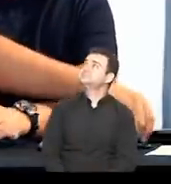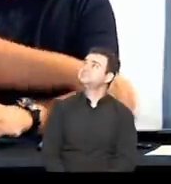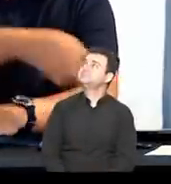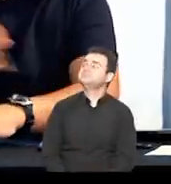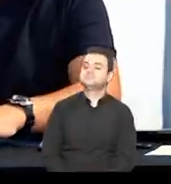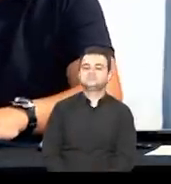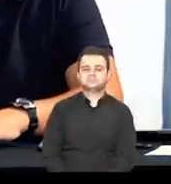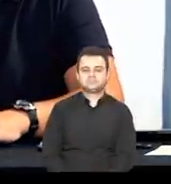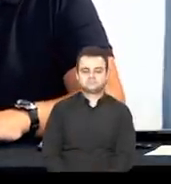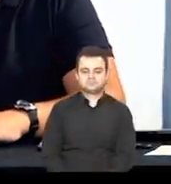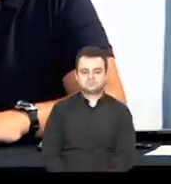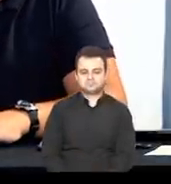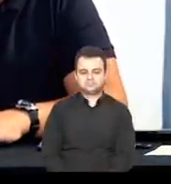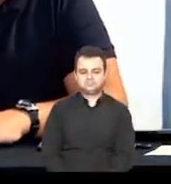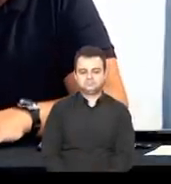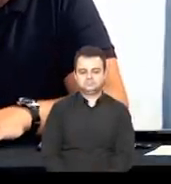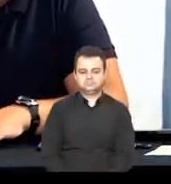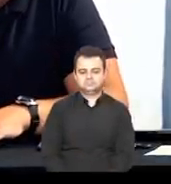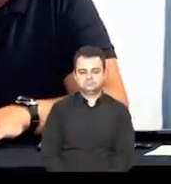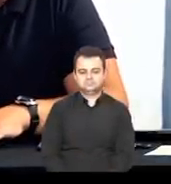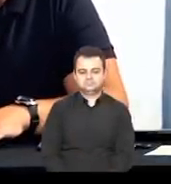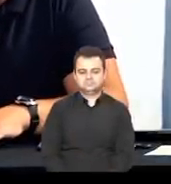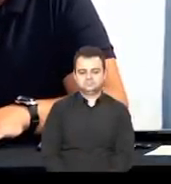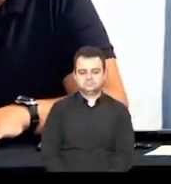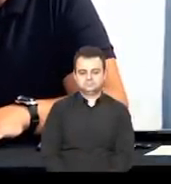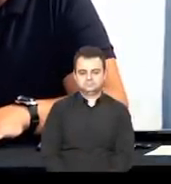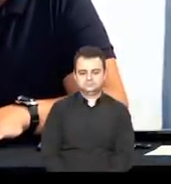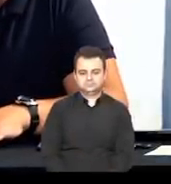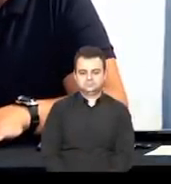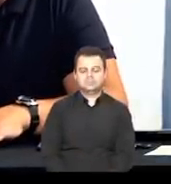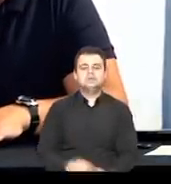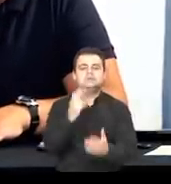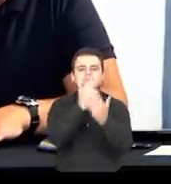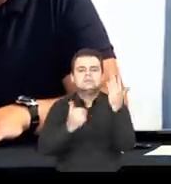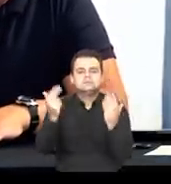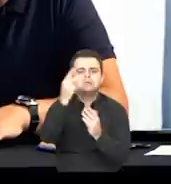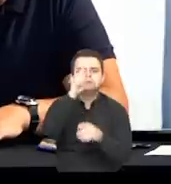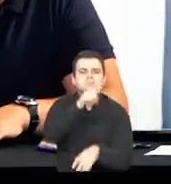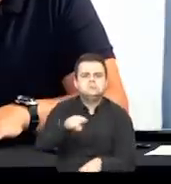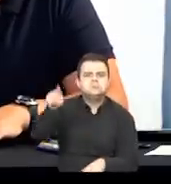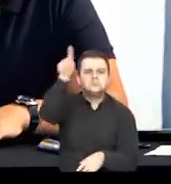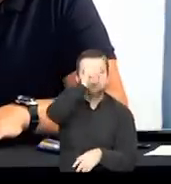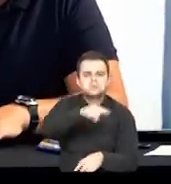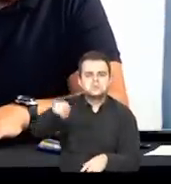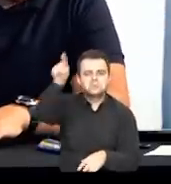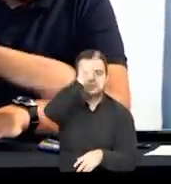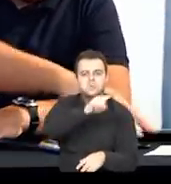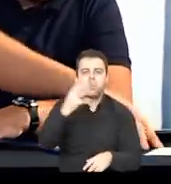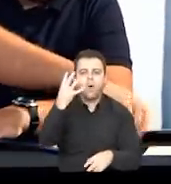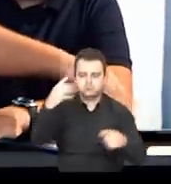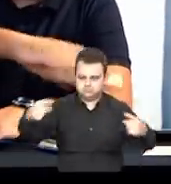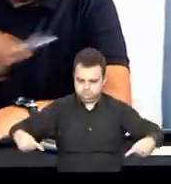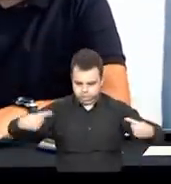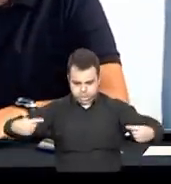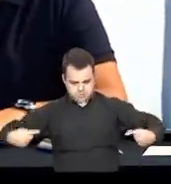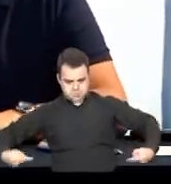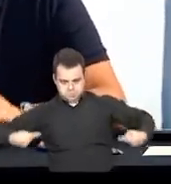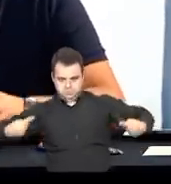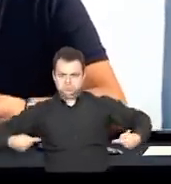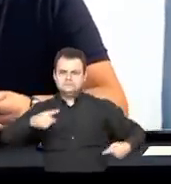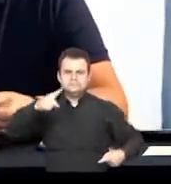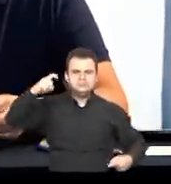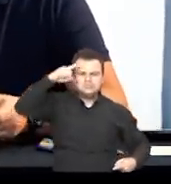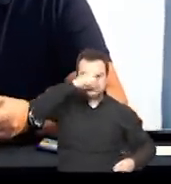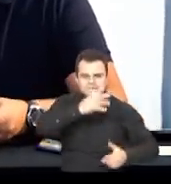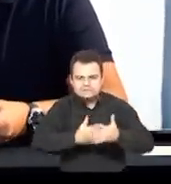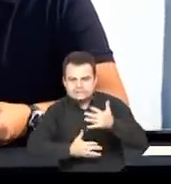Vou desenhar um círculo para fazer as 4 rodas. Se você tiver dificuldade nessa